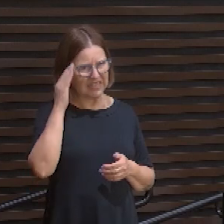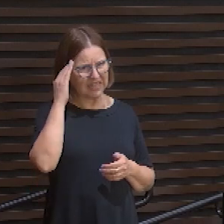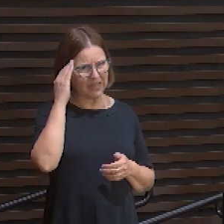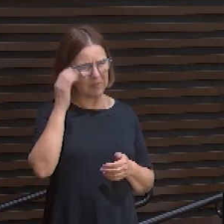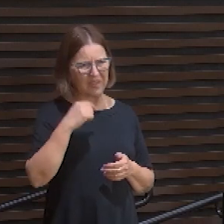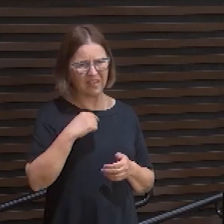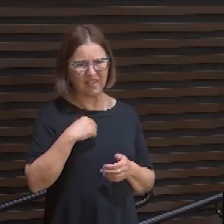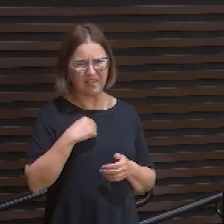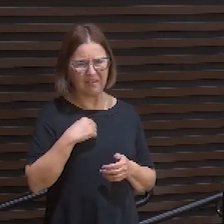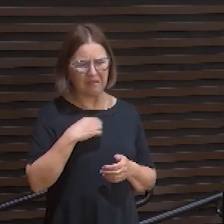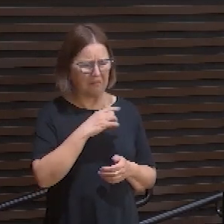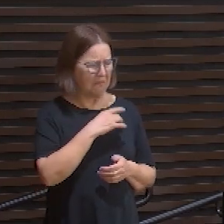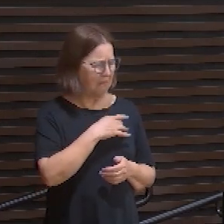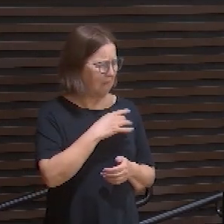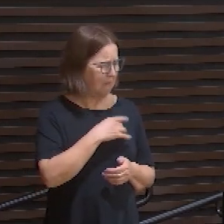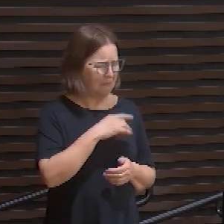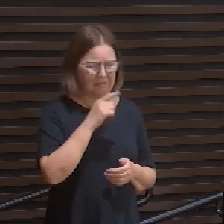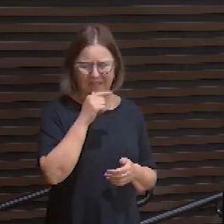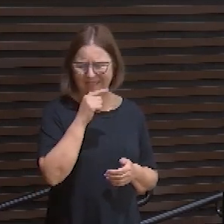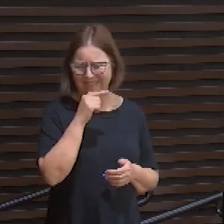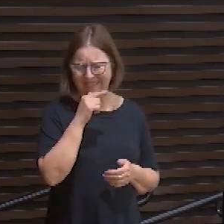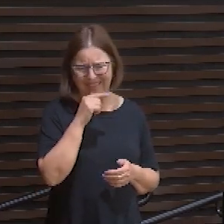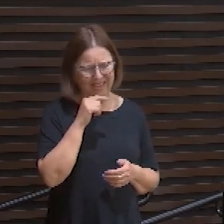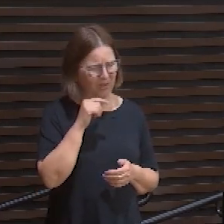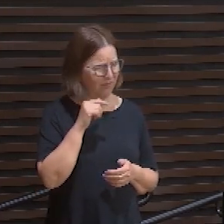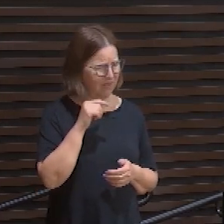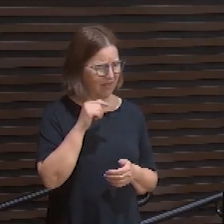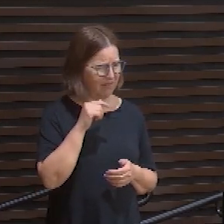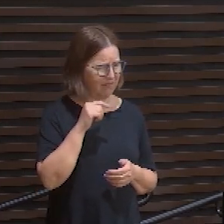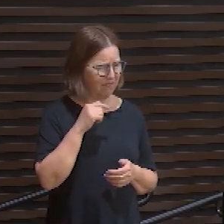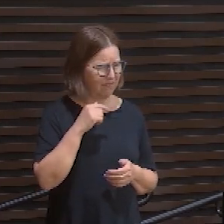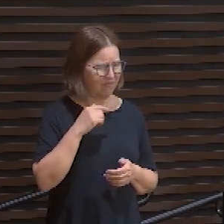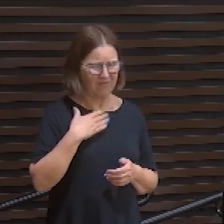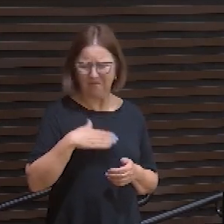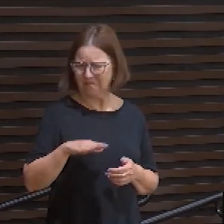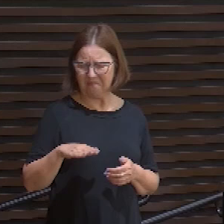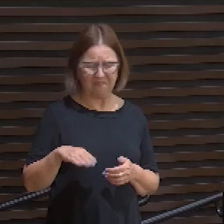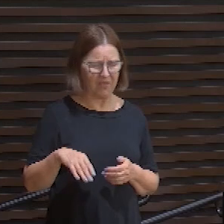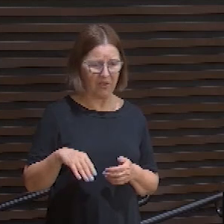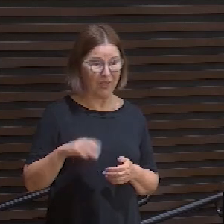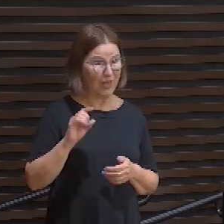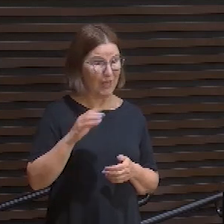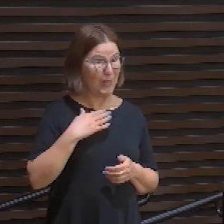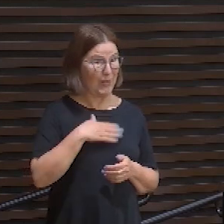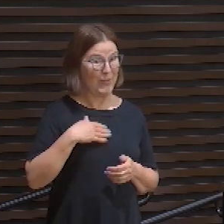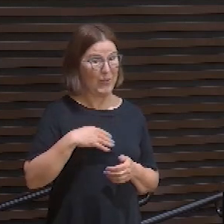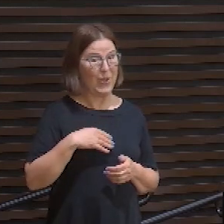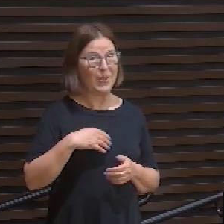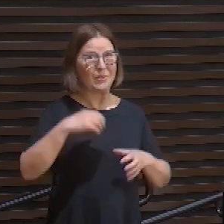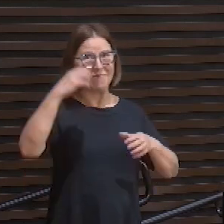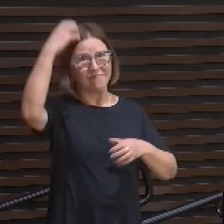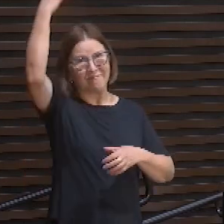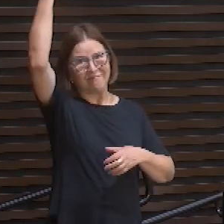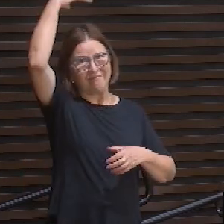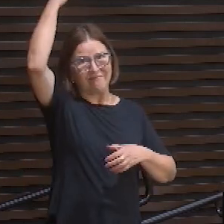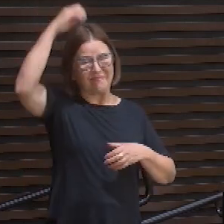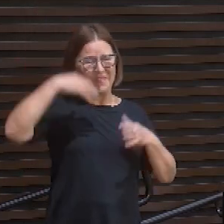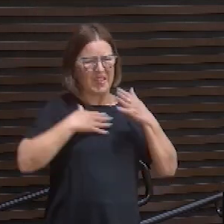tenho pavor de água. Eu gosto de água no banho.